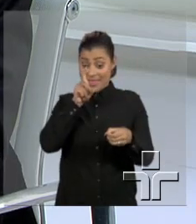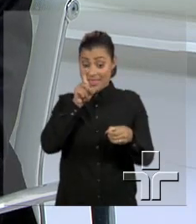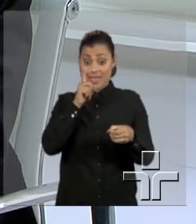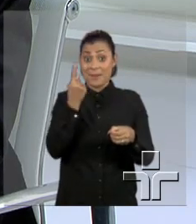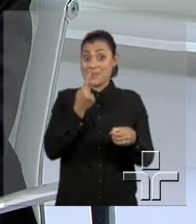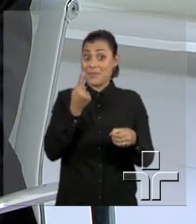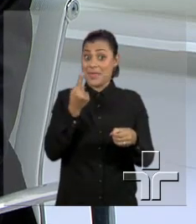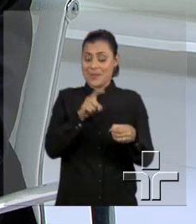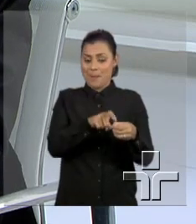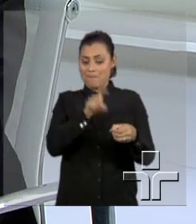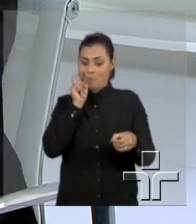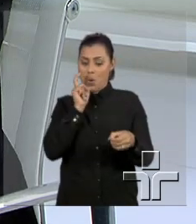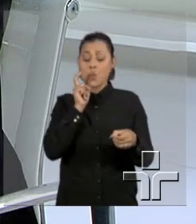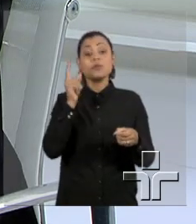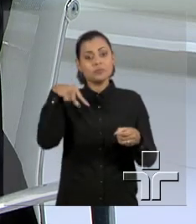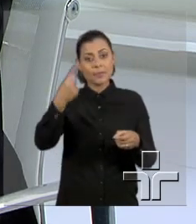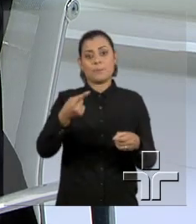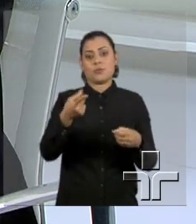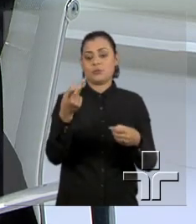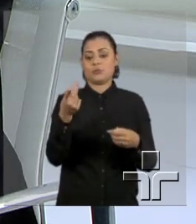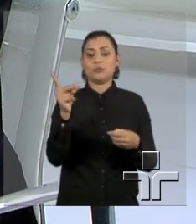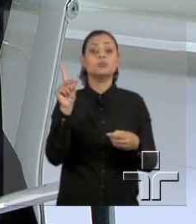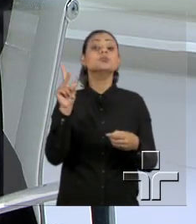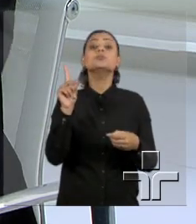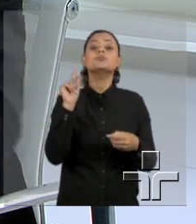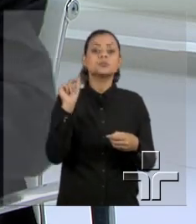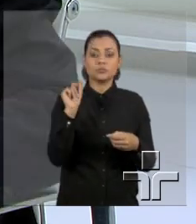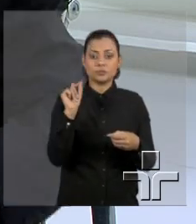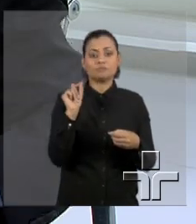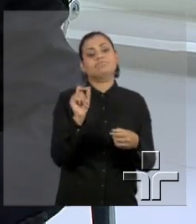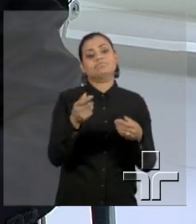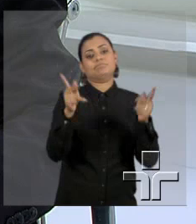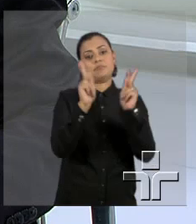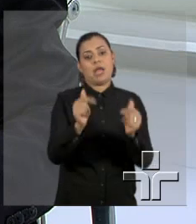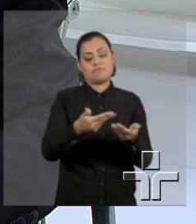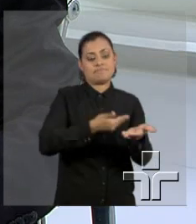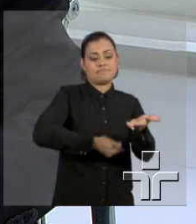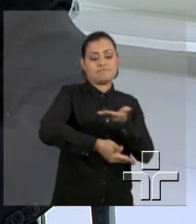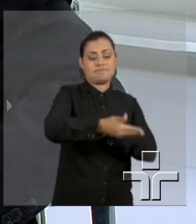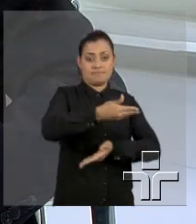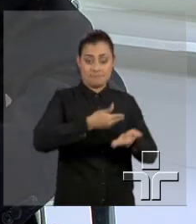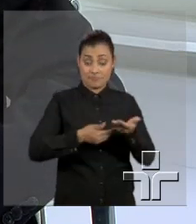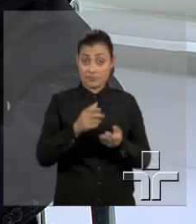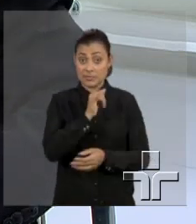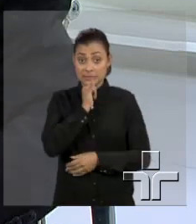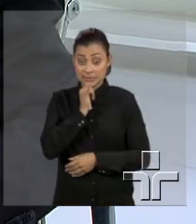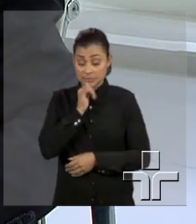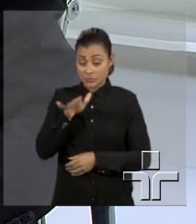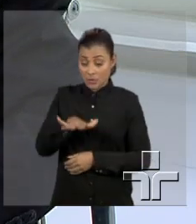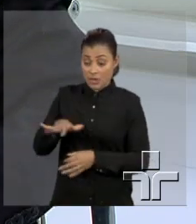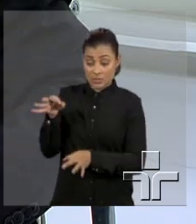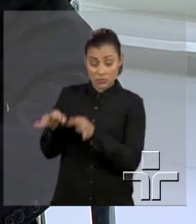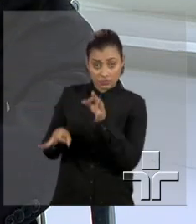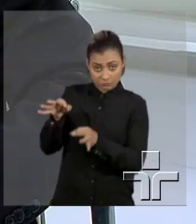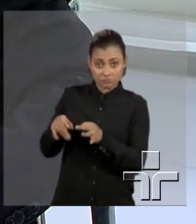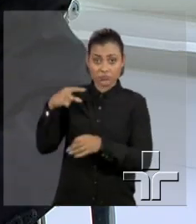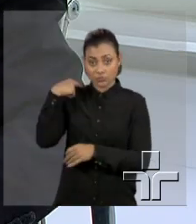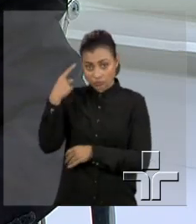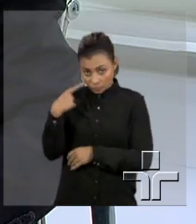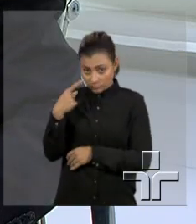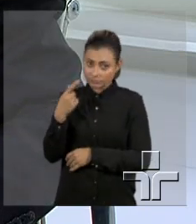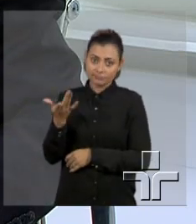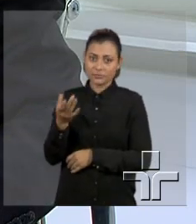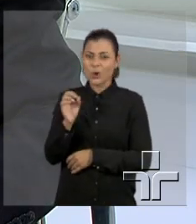harmonia. E quando quando o jurista vai, ou o profissional do direito, ou o